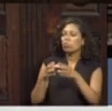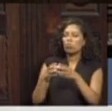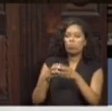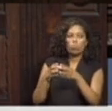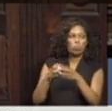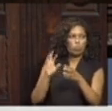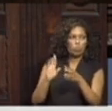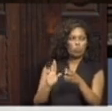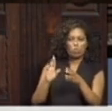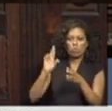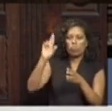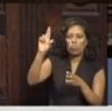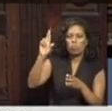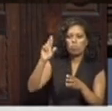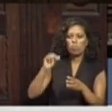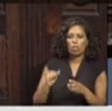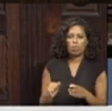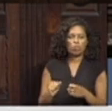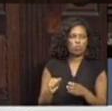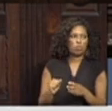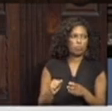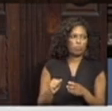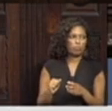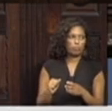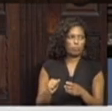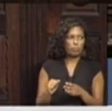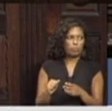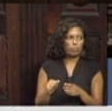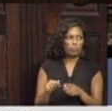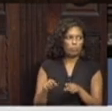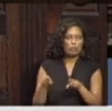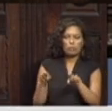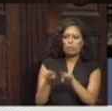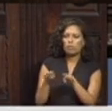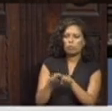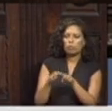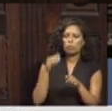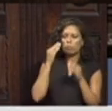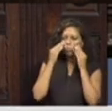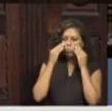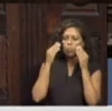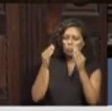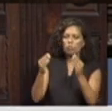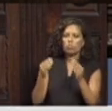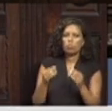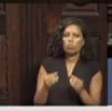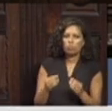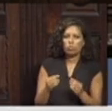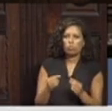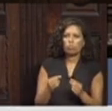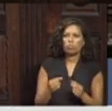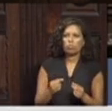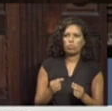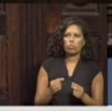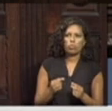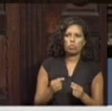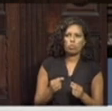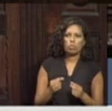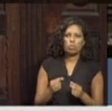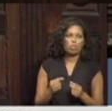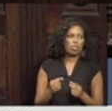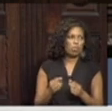efetiva integração. Deputada Marta Rocha, acho que com a sua liderança na Comissão de Segurança